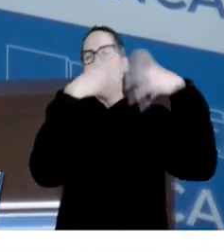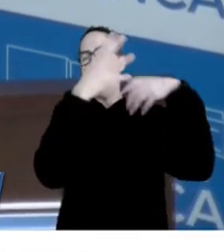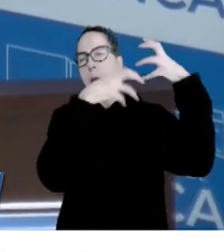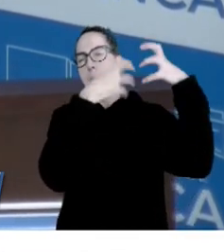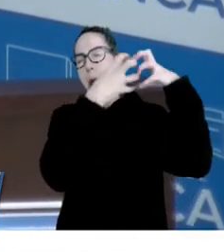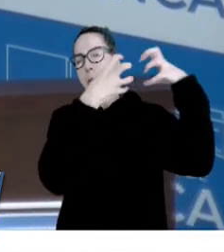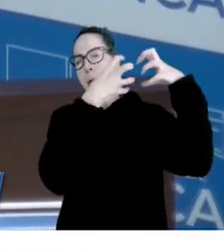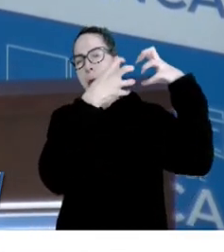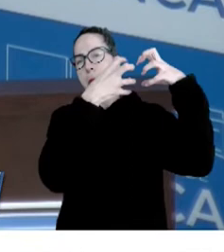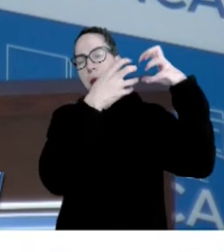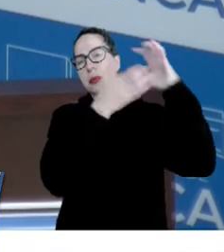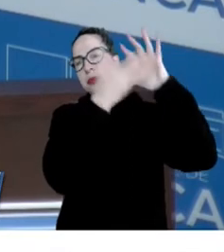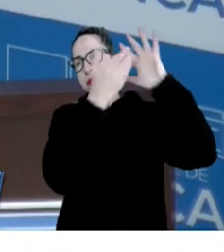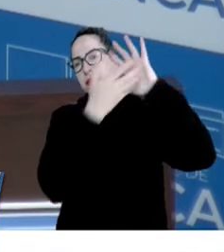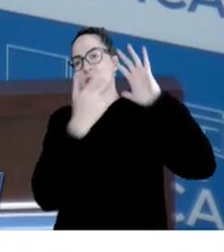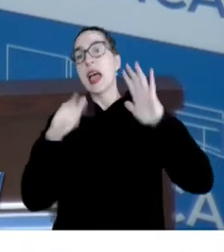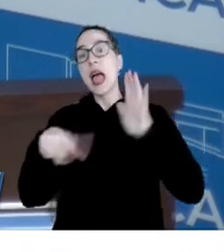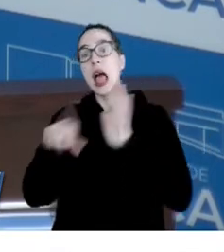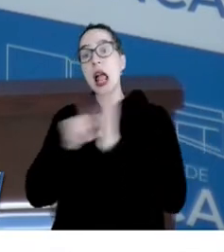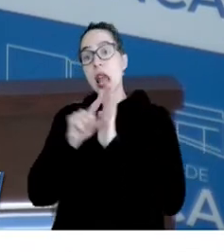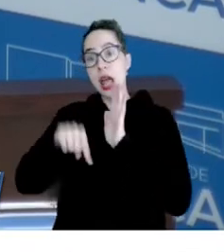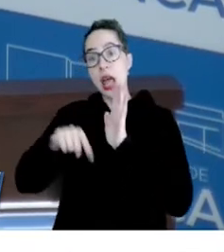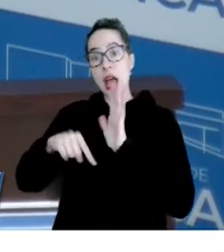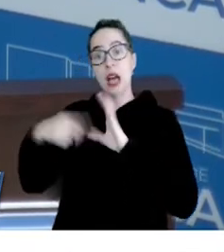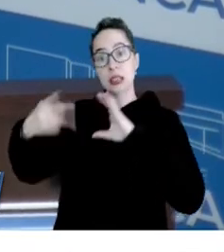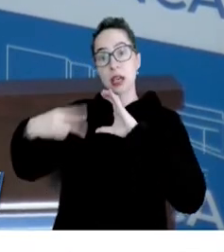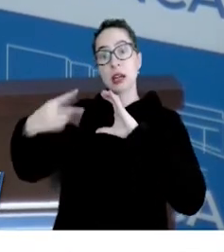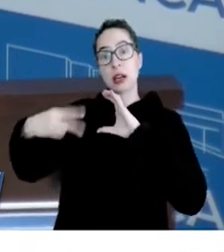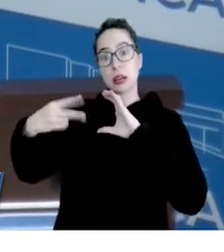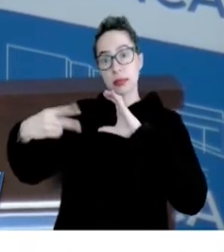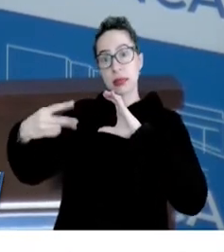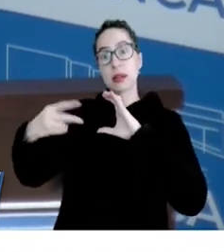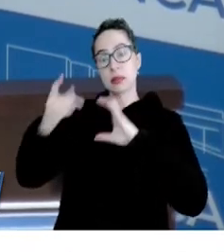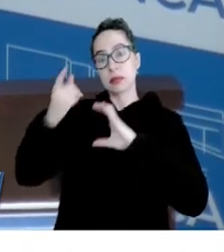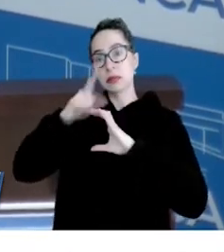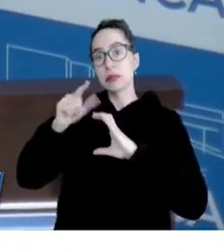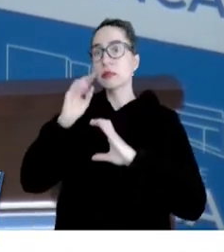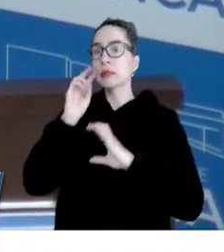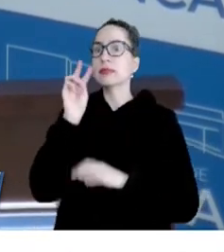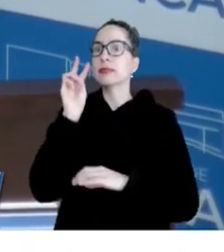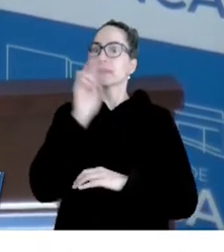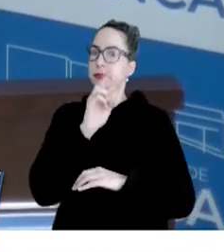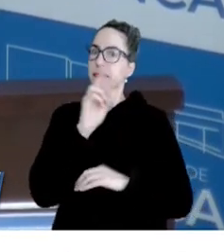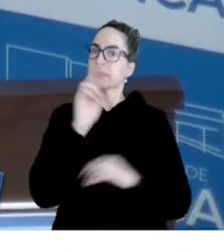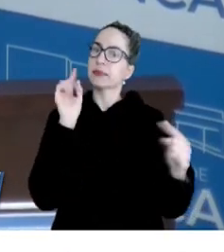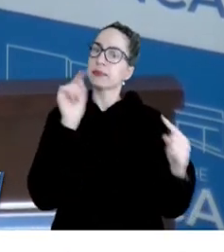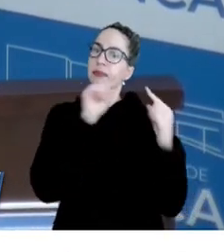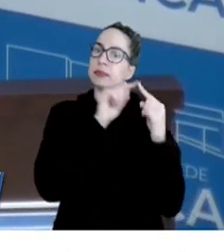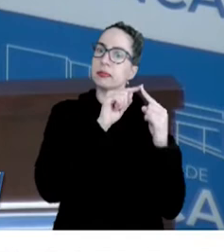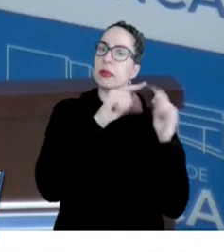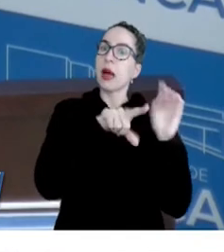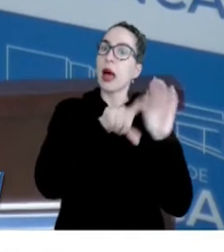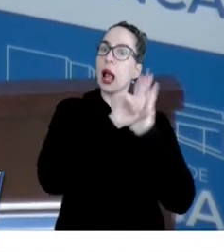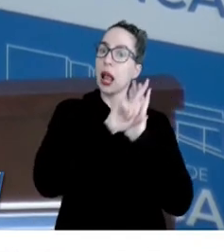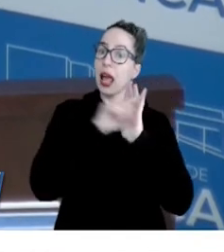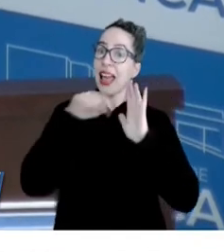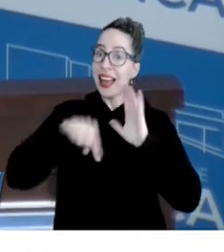lei que nós fizemos aqui na Câmara Municipal, e a gente pode ver novamente uma lei dessa Casa de